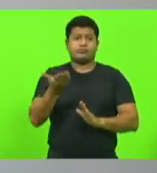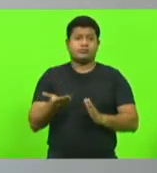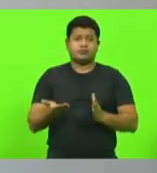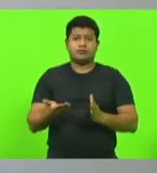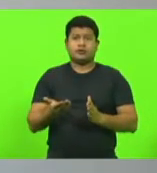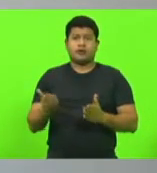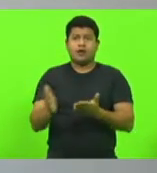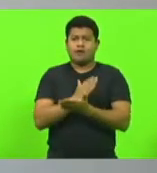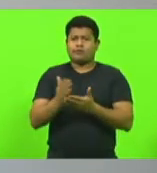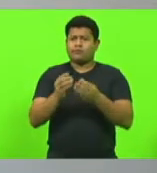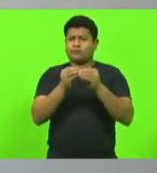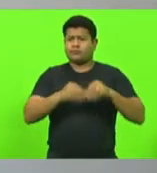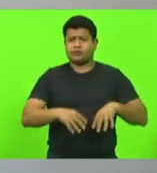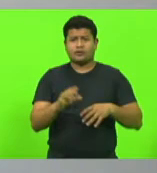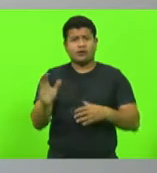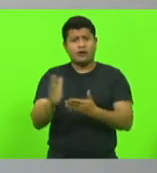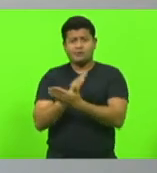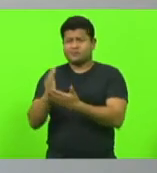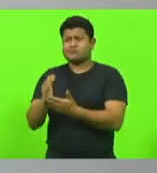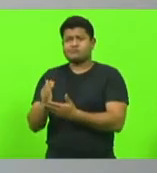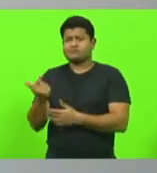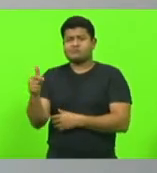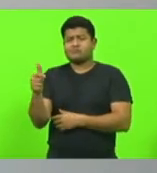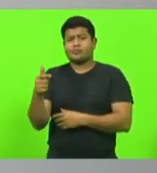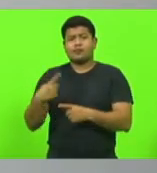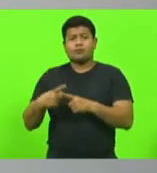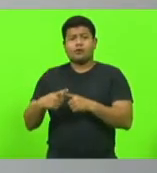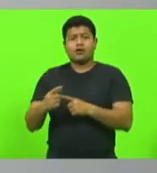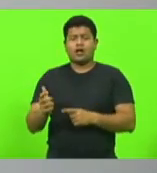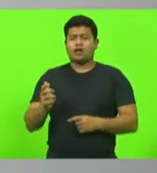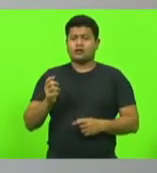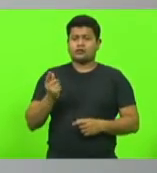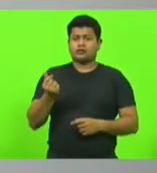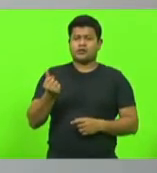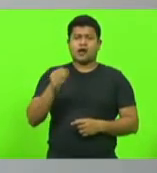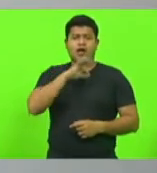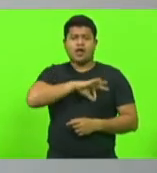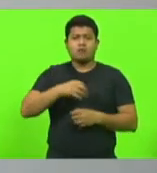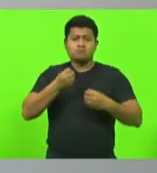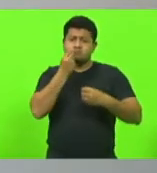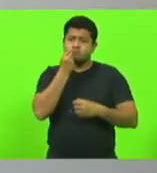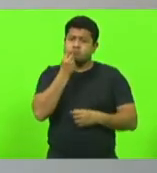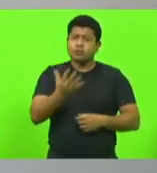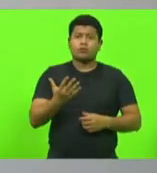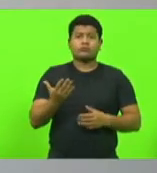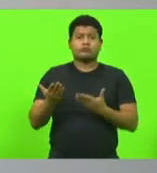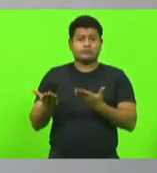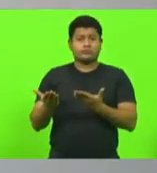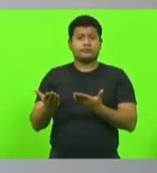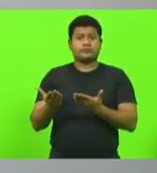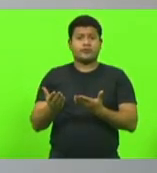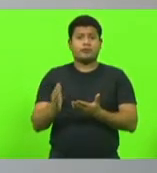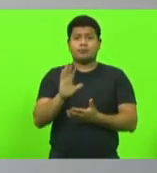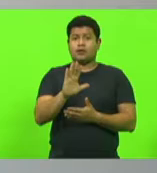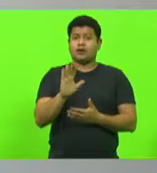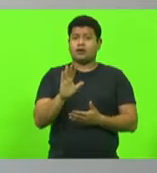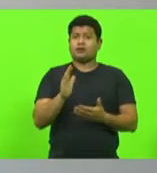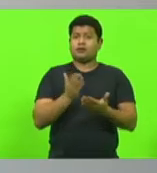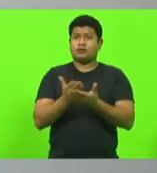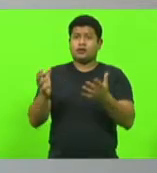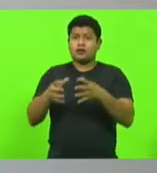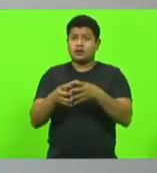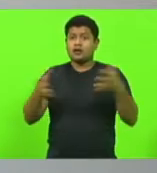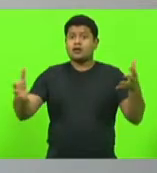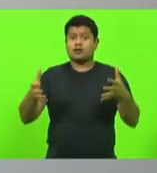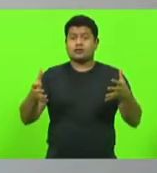não são prejudicados, né? Porque tem um bom salário, e que bom que tem um bom salário, graças a Deus a eles. Mas aquelas pessoas que a grande maioria da